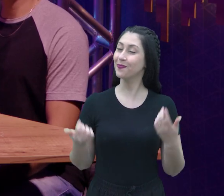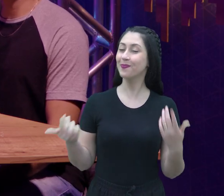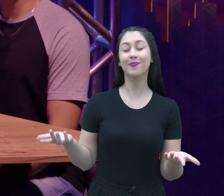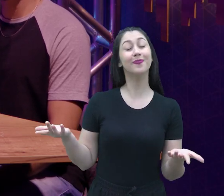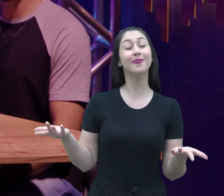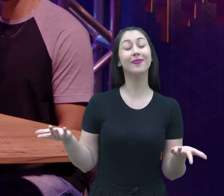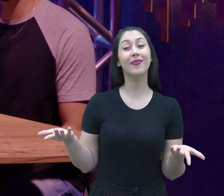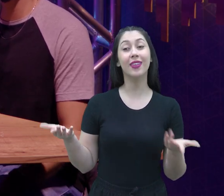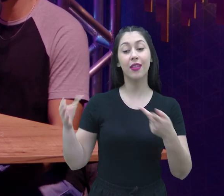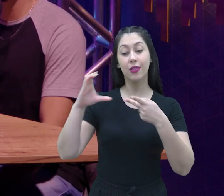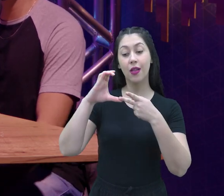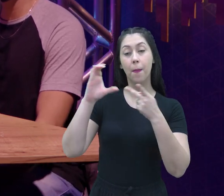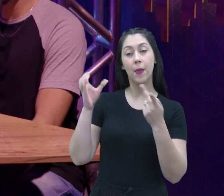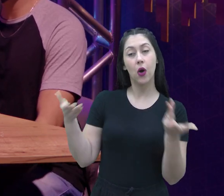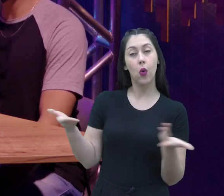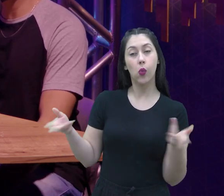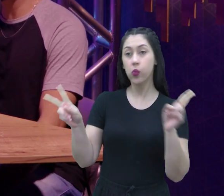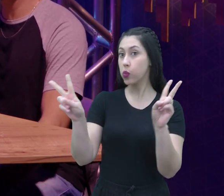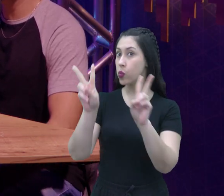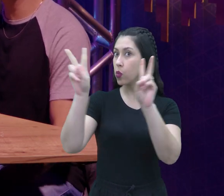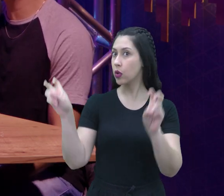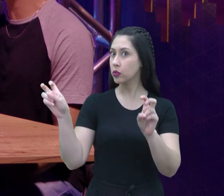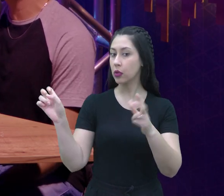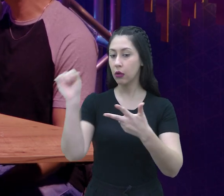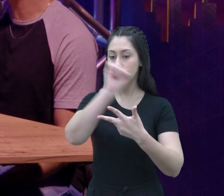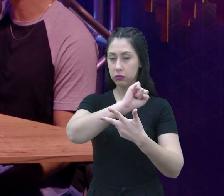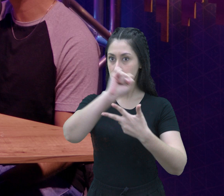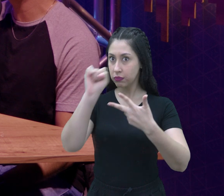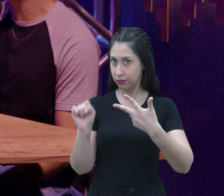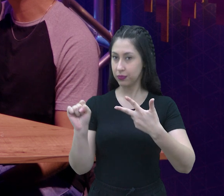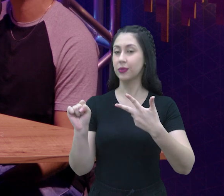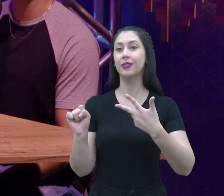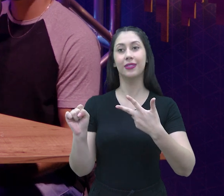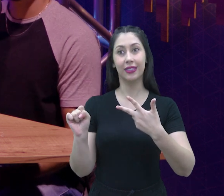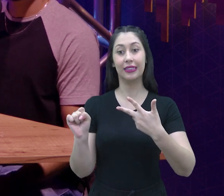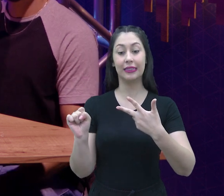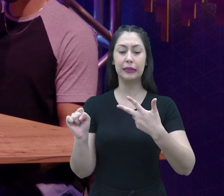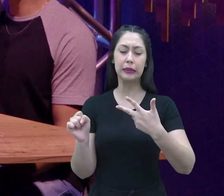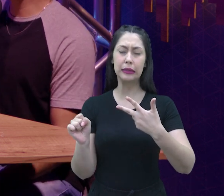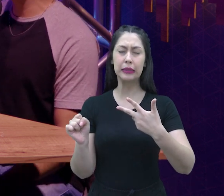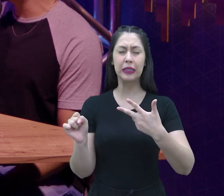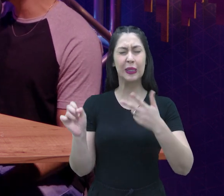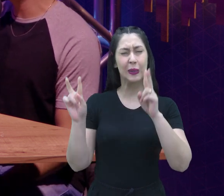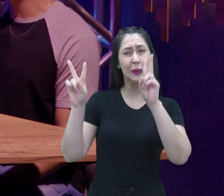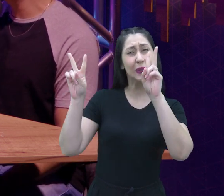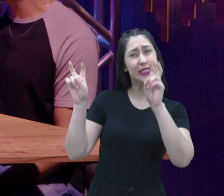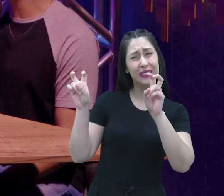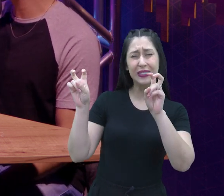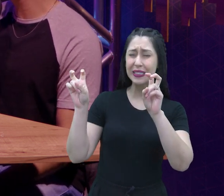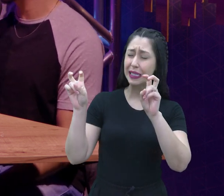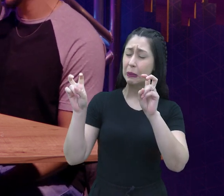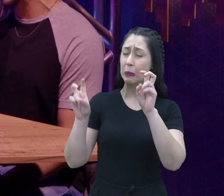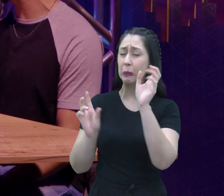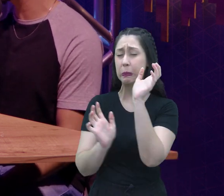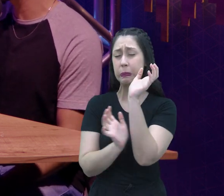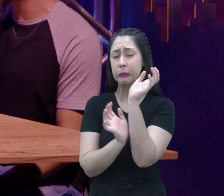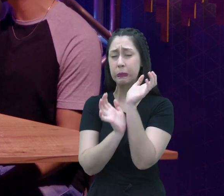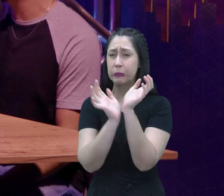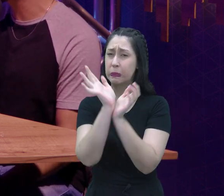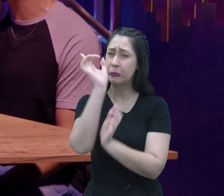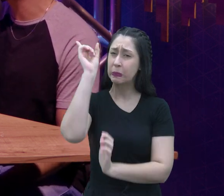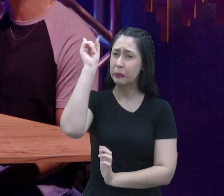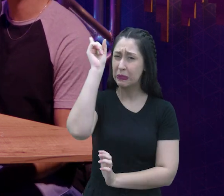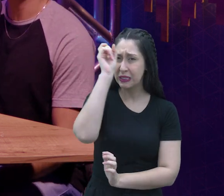É isso aí, galera. Não pode ser de hoje. A gente vai falar sobre os 3 poderes, que é um teminha meio burocrático,